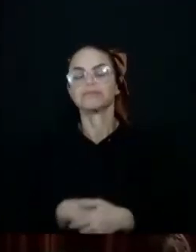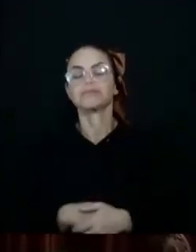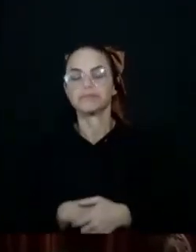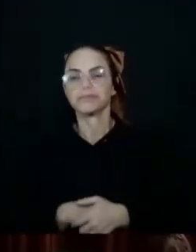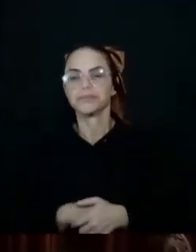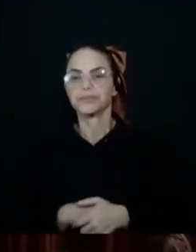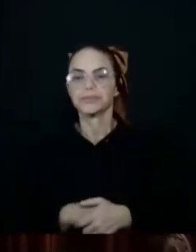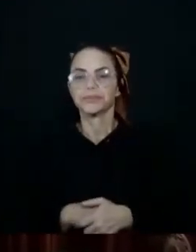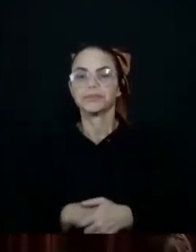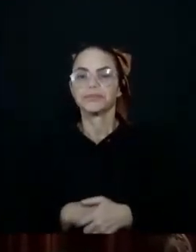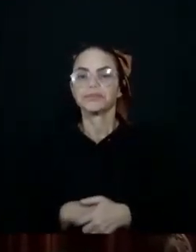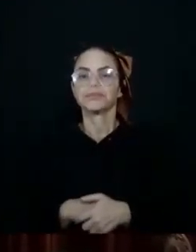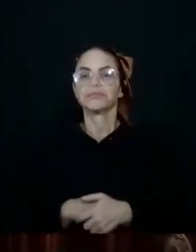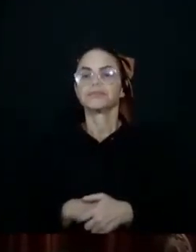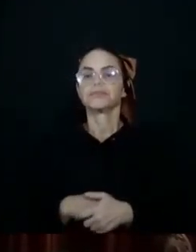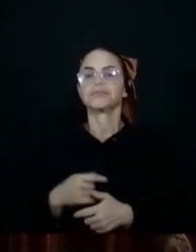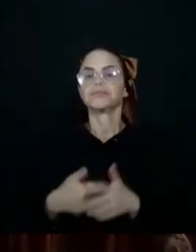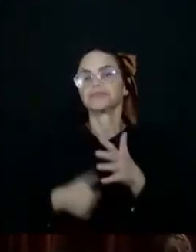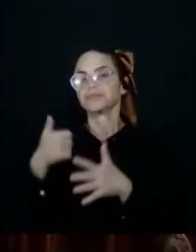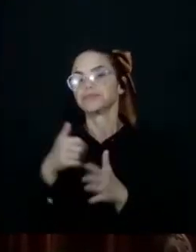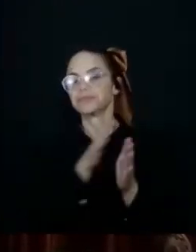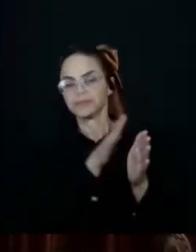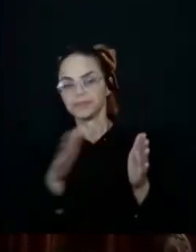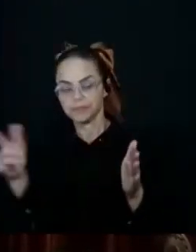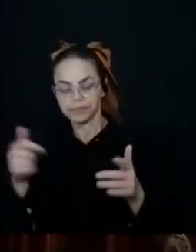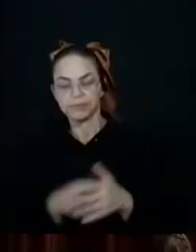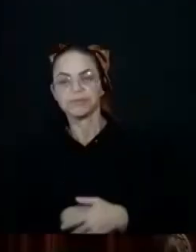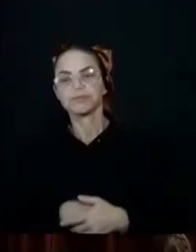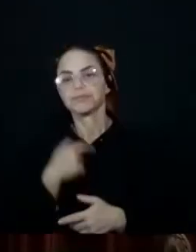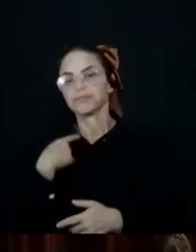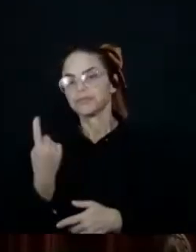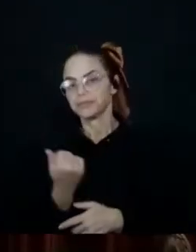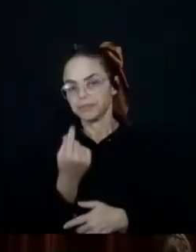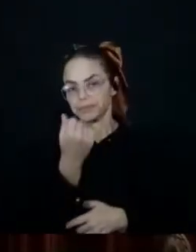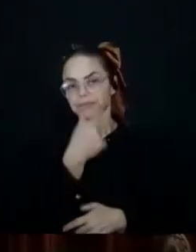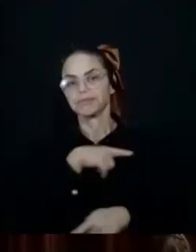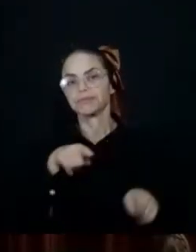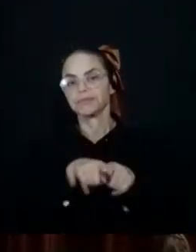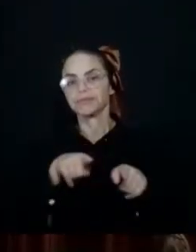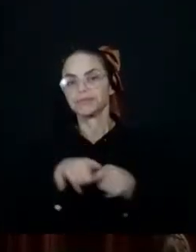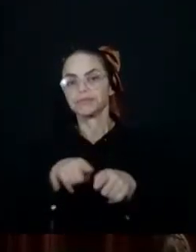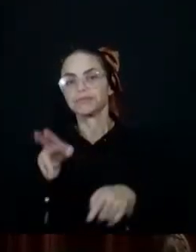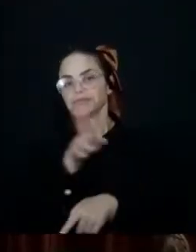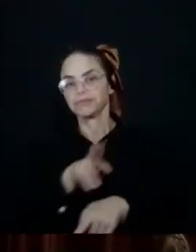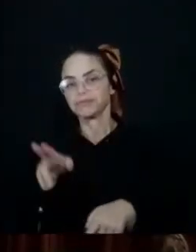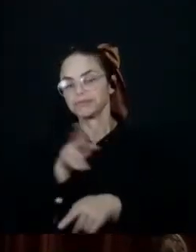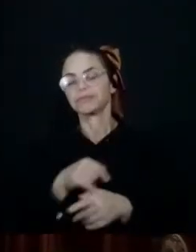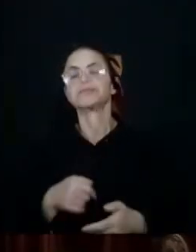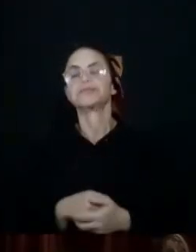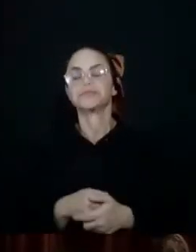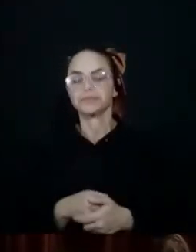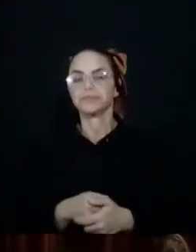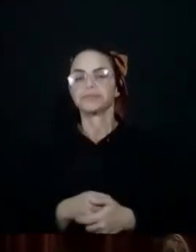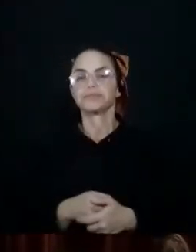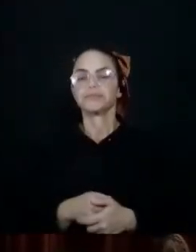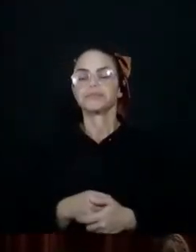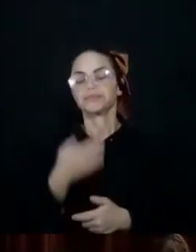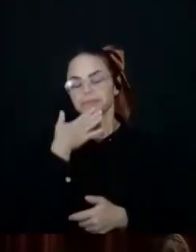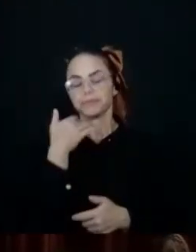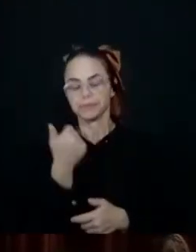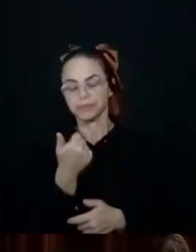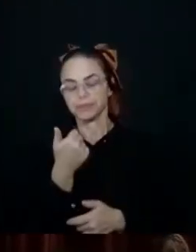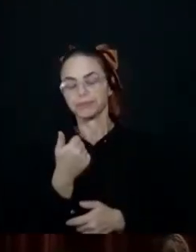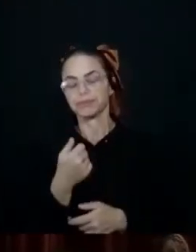os primeiros lotes. E esse dinheiro, ele também pode ser utilizado tanto para amortizar, né, alguma dívida que a